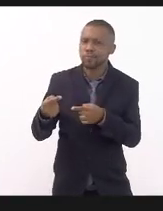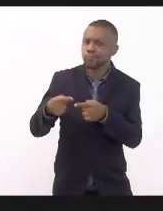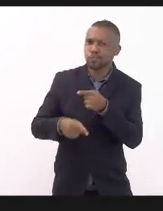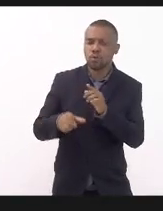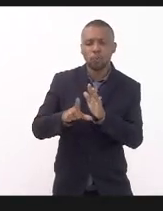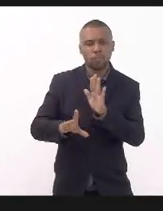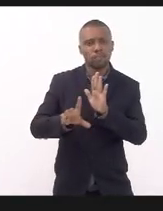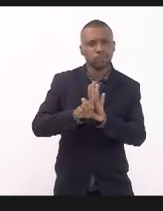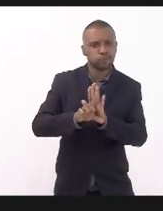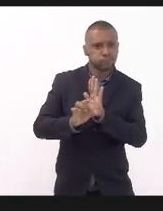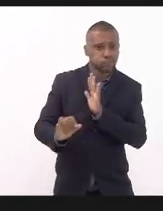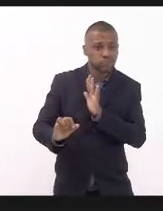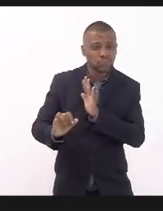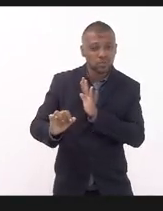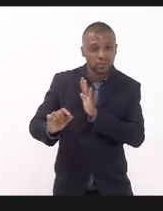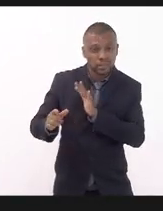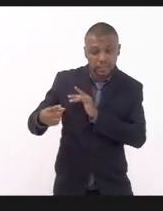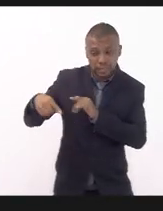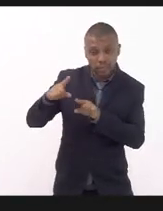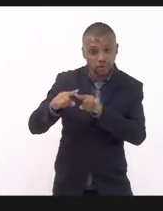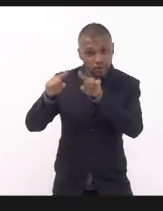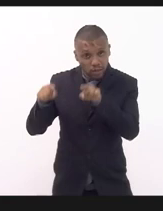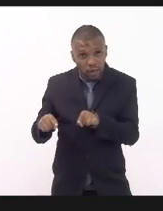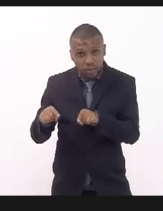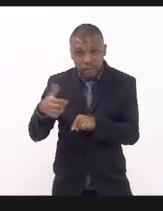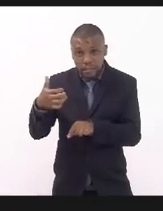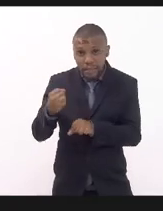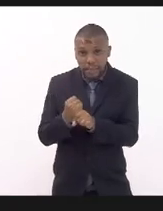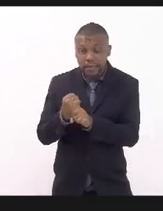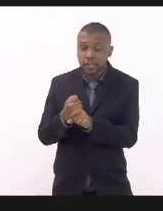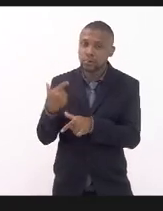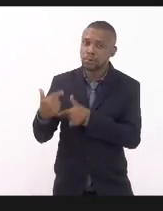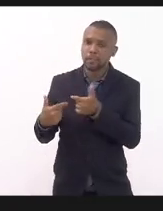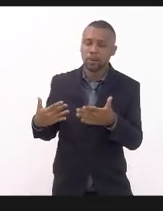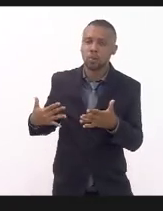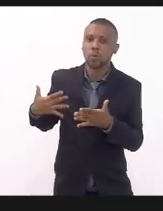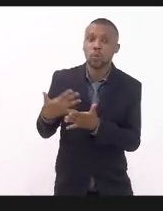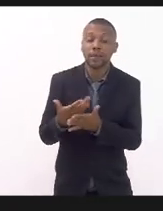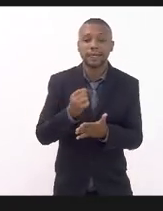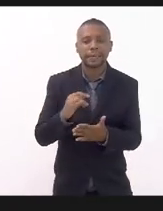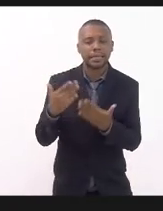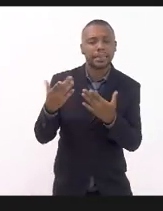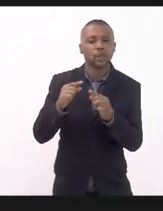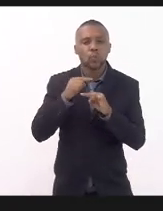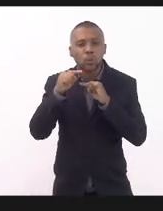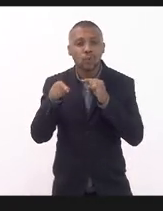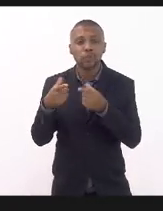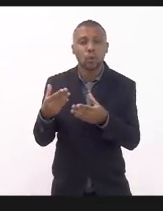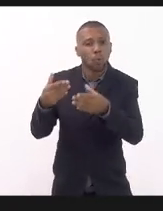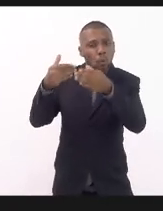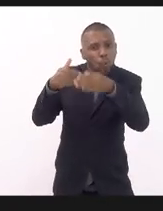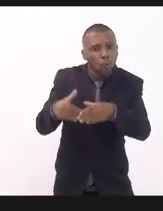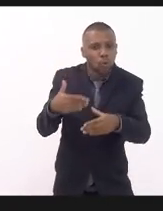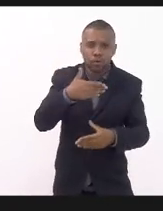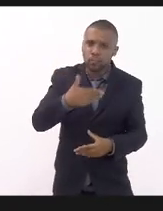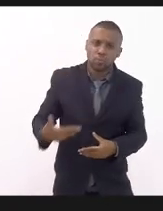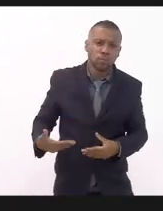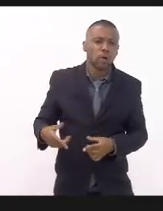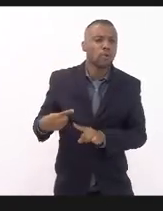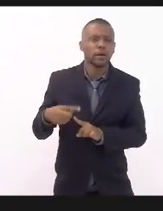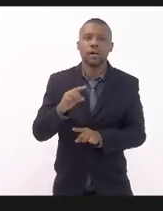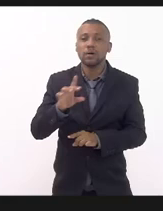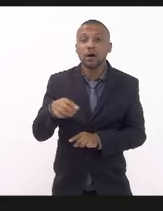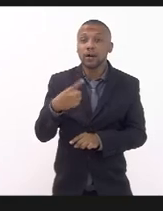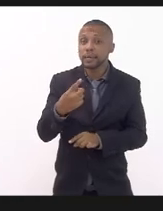mesmos após 10 anos de carreira. Se colocar em dúvida um concurso público, por que só quase